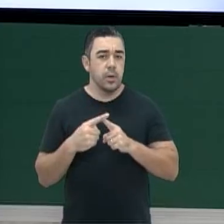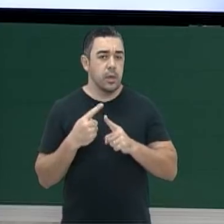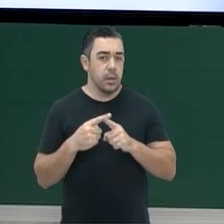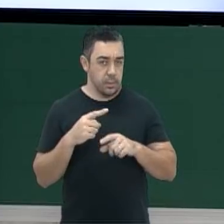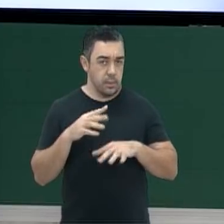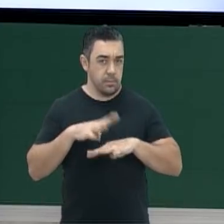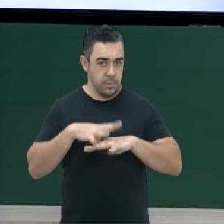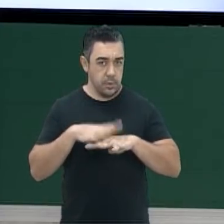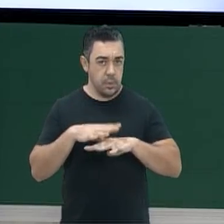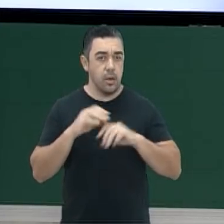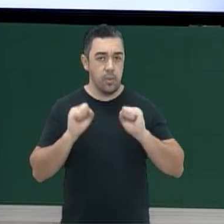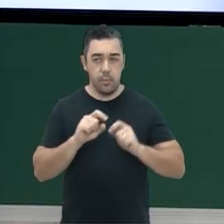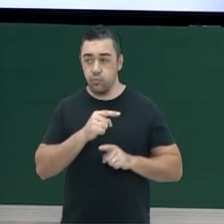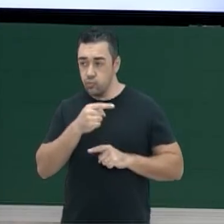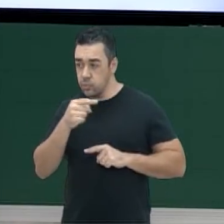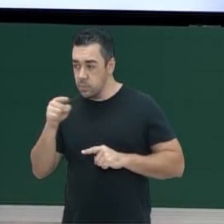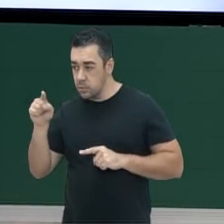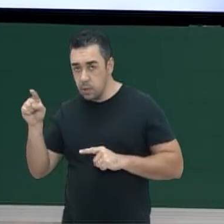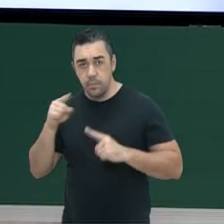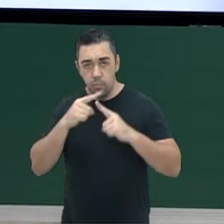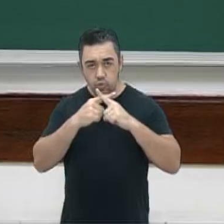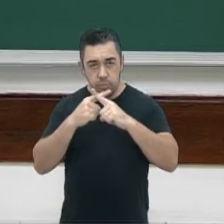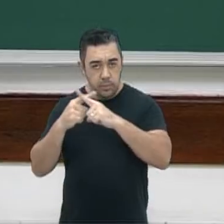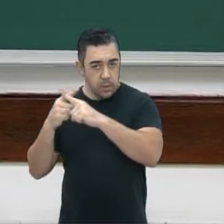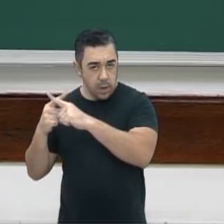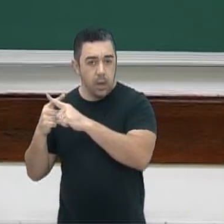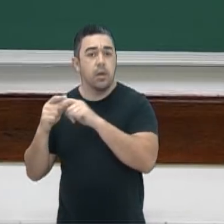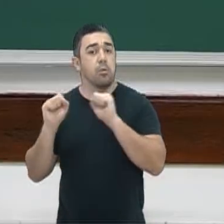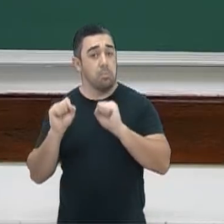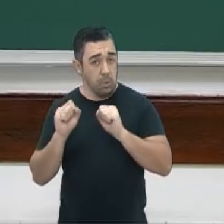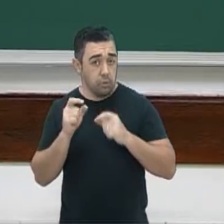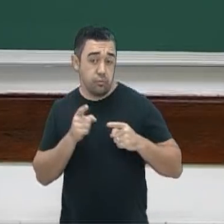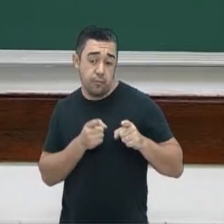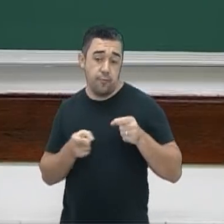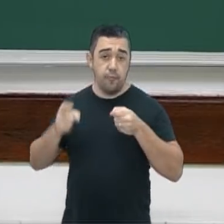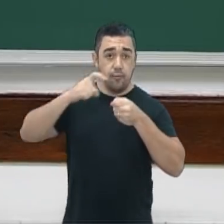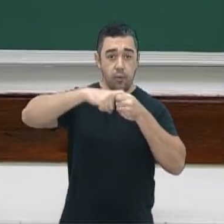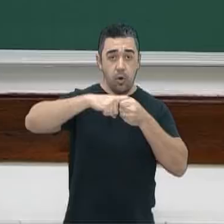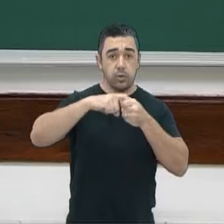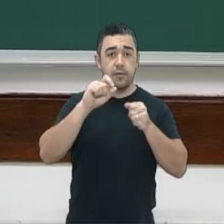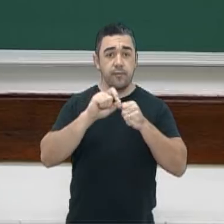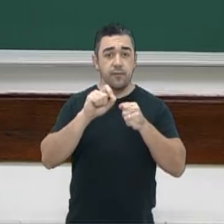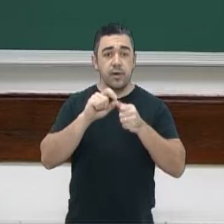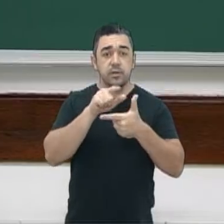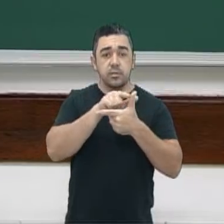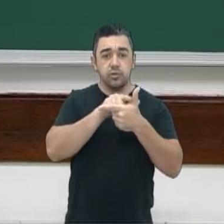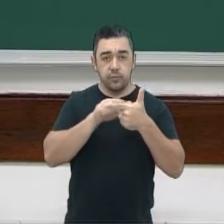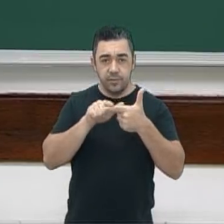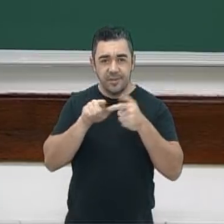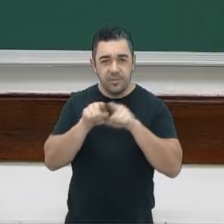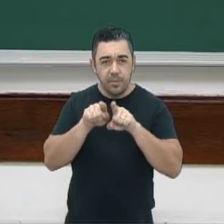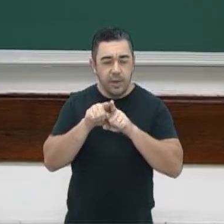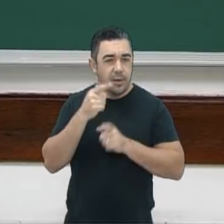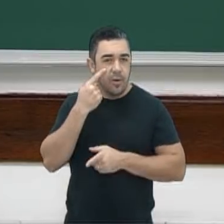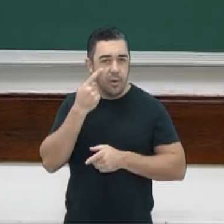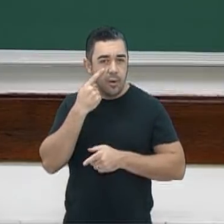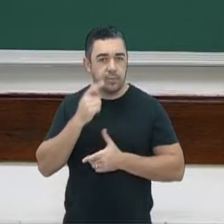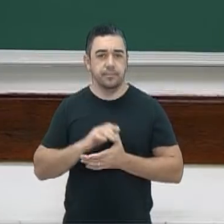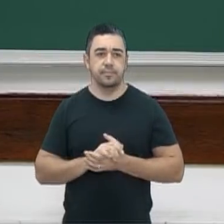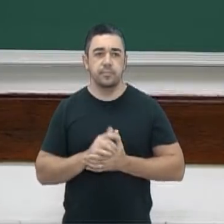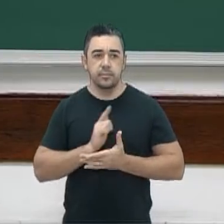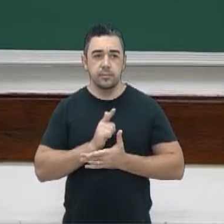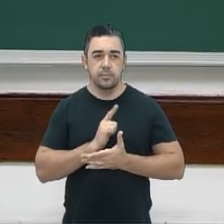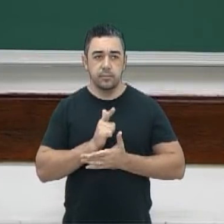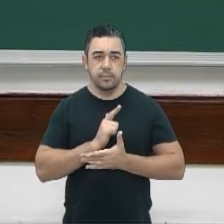como eu posso ir, eu também posso voltar, certo? Então, olha lá, se eu tenho